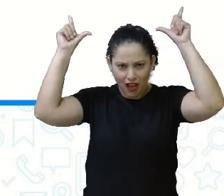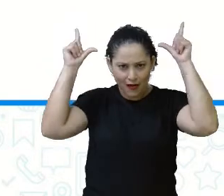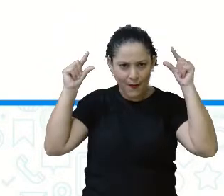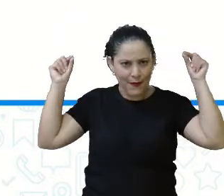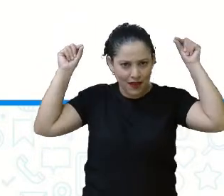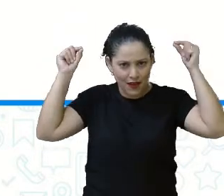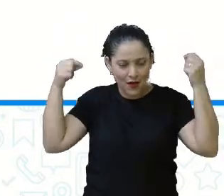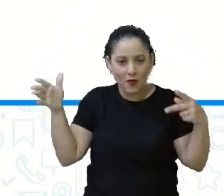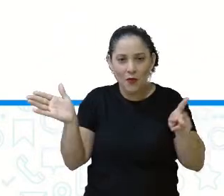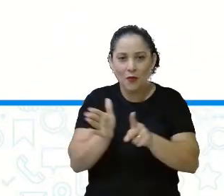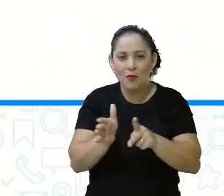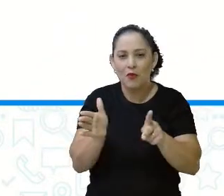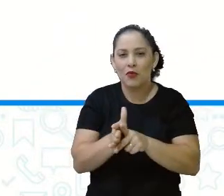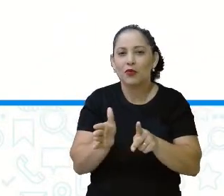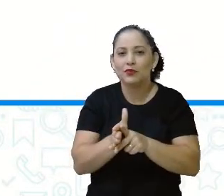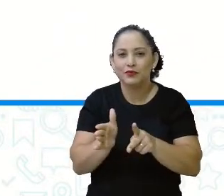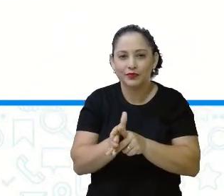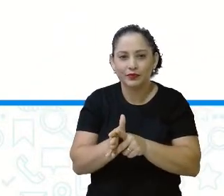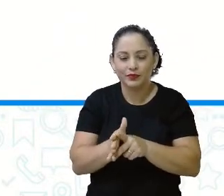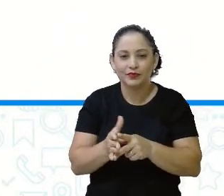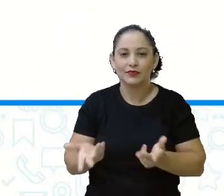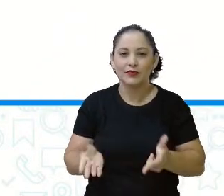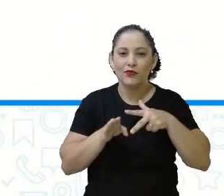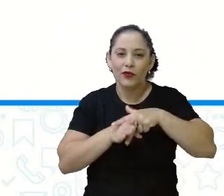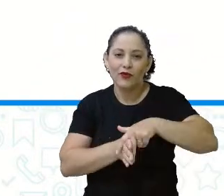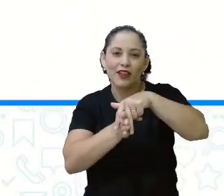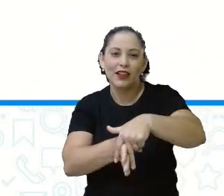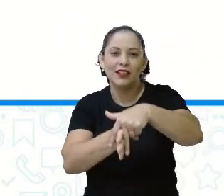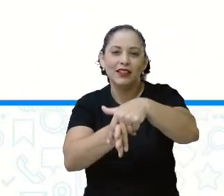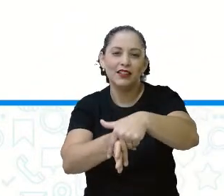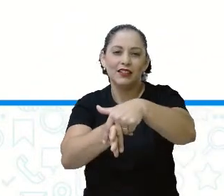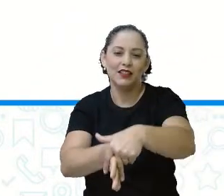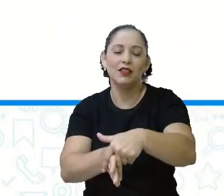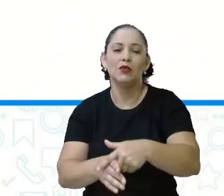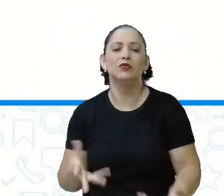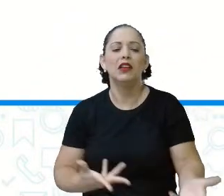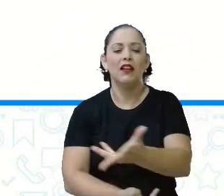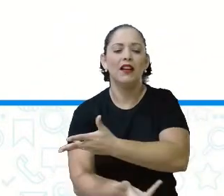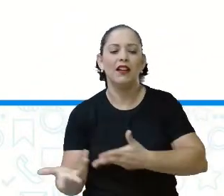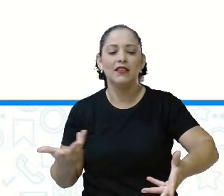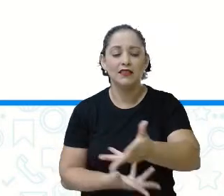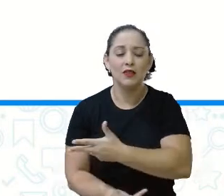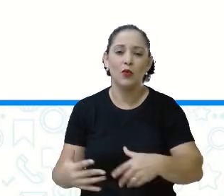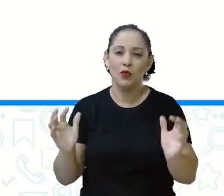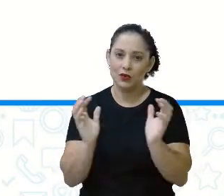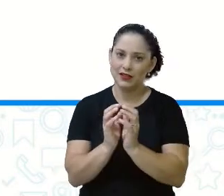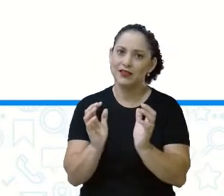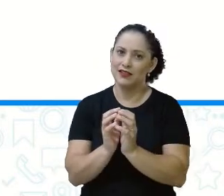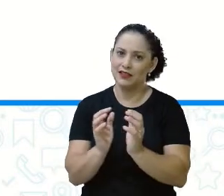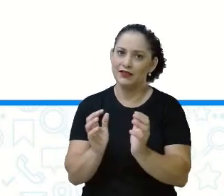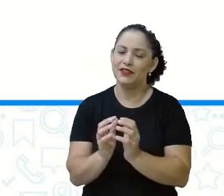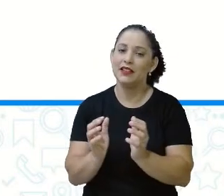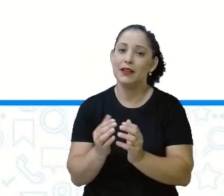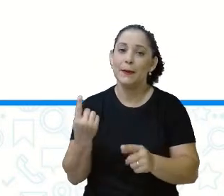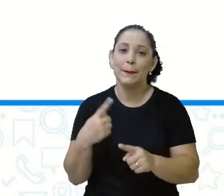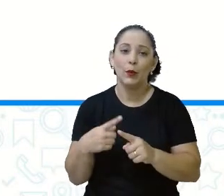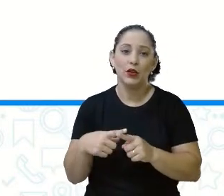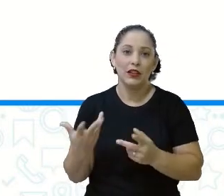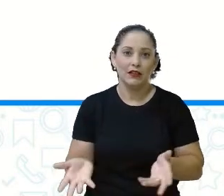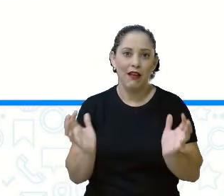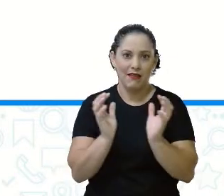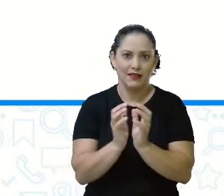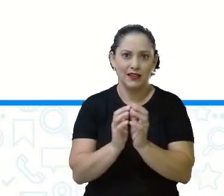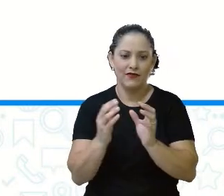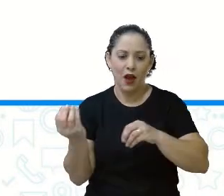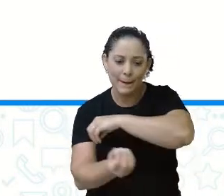ver, professor, o vaqueiro com o Recife? Ora, muitas coisas, porque afinal de contas, Recife é uma mistura